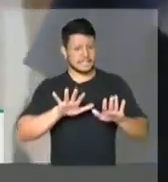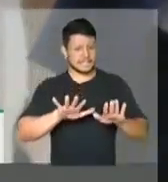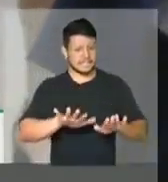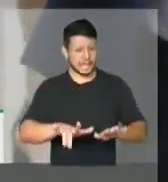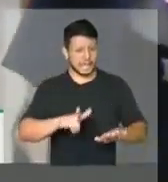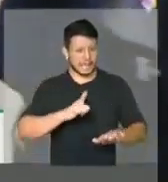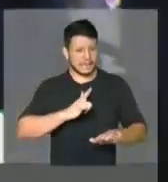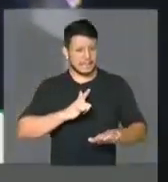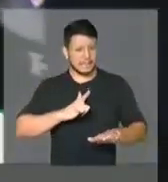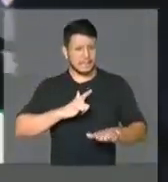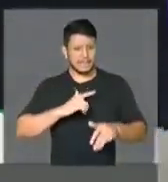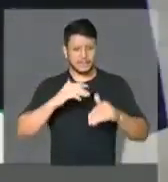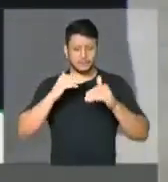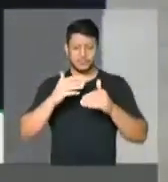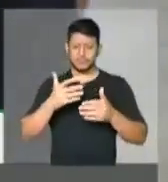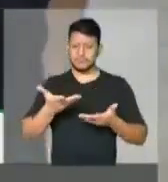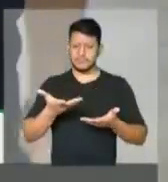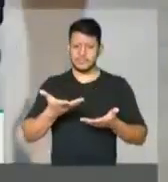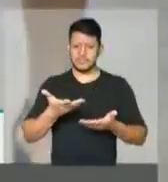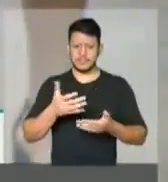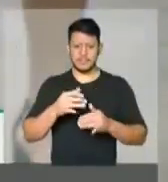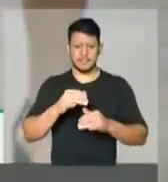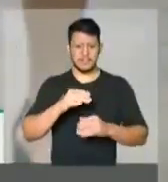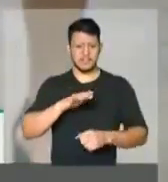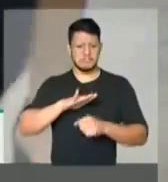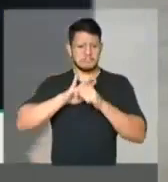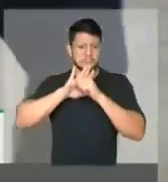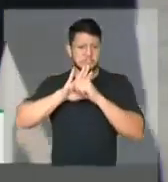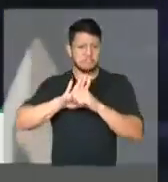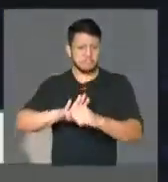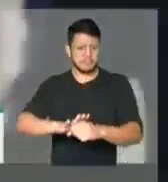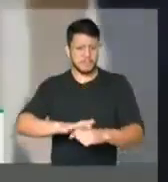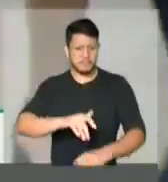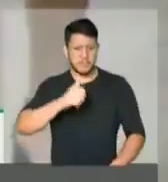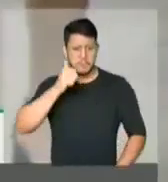mulher, uma mãe.